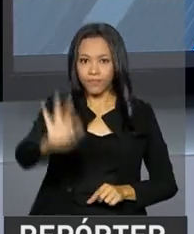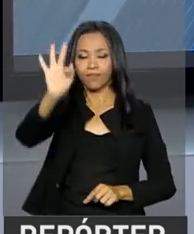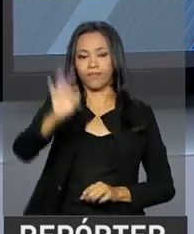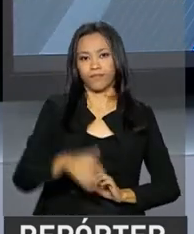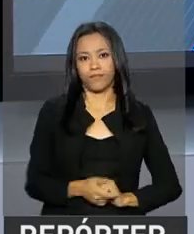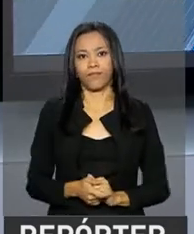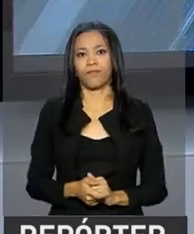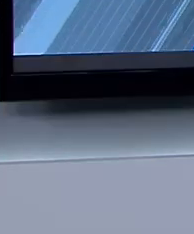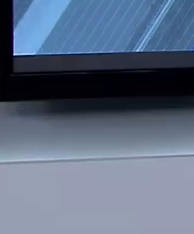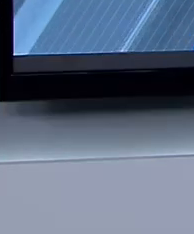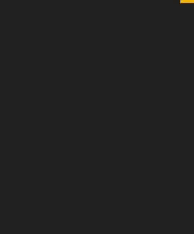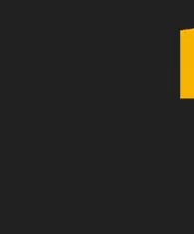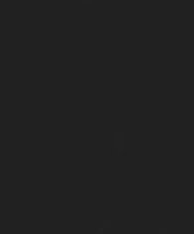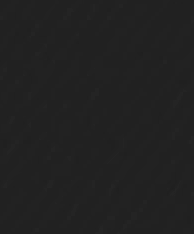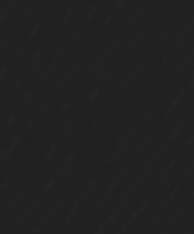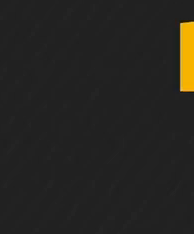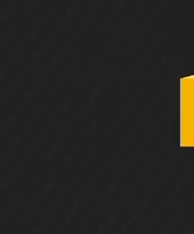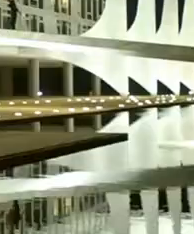federal